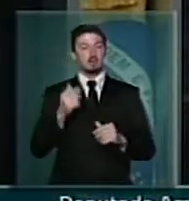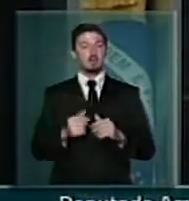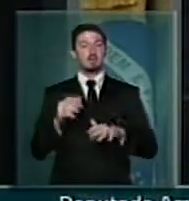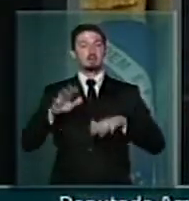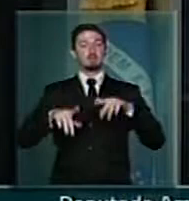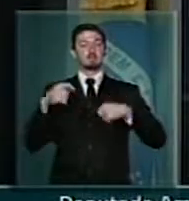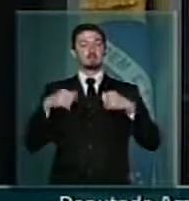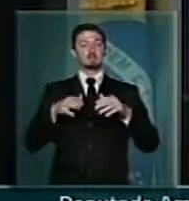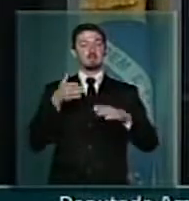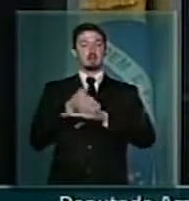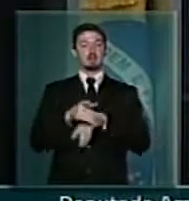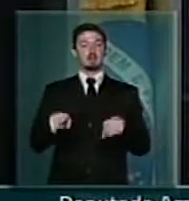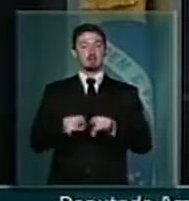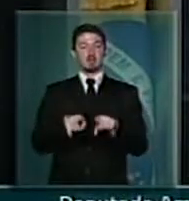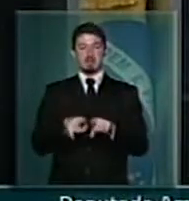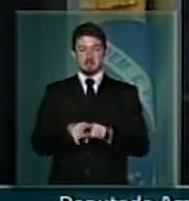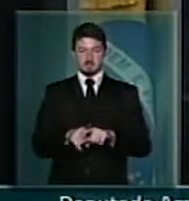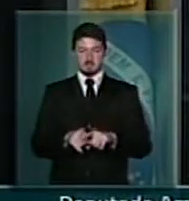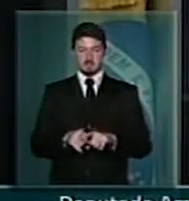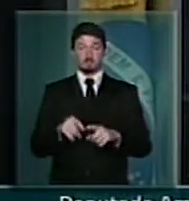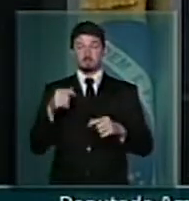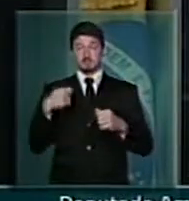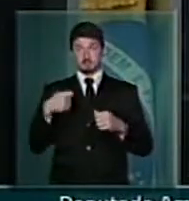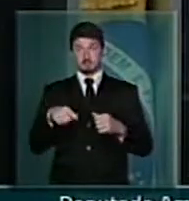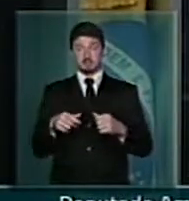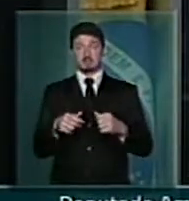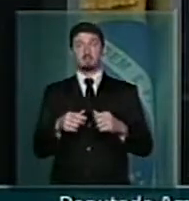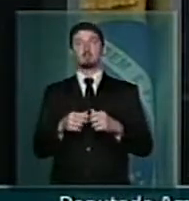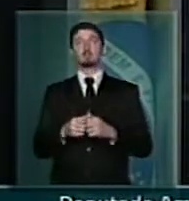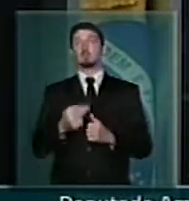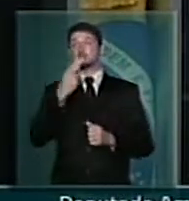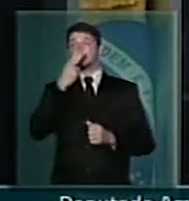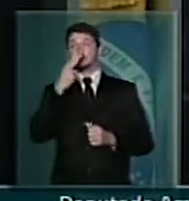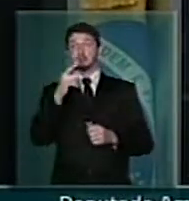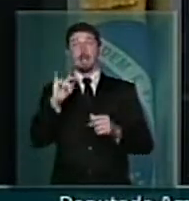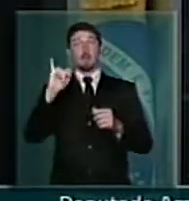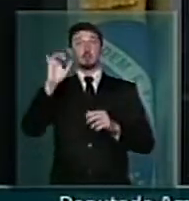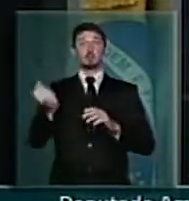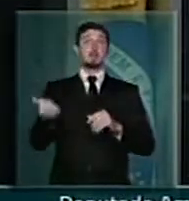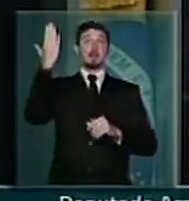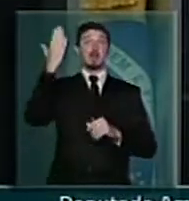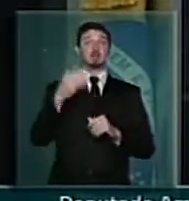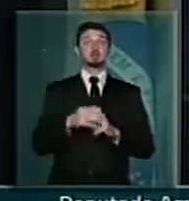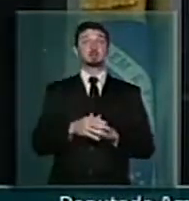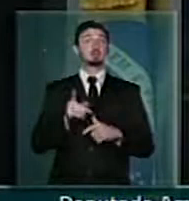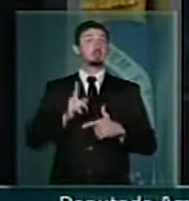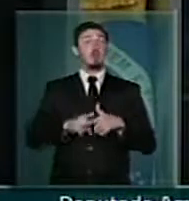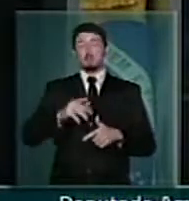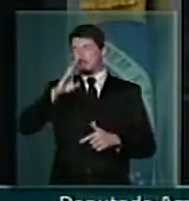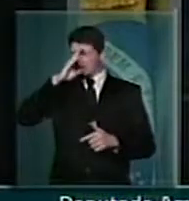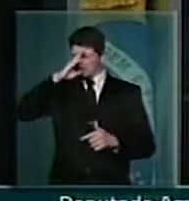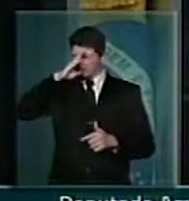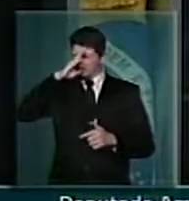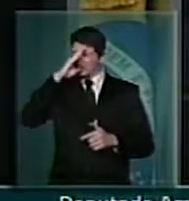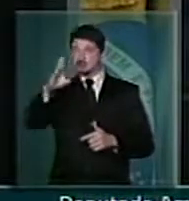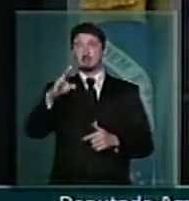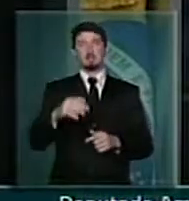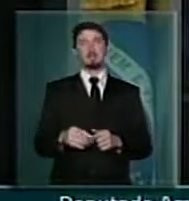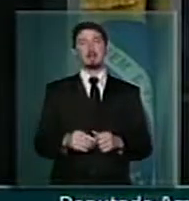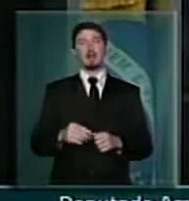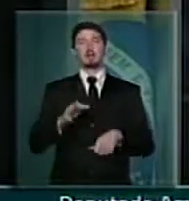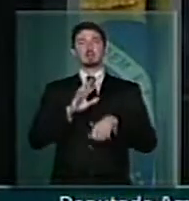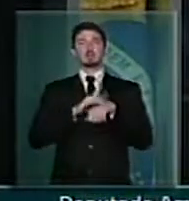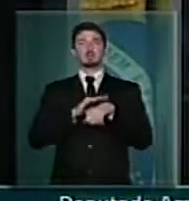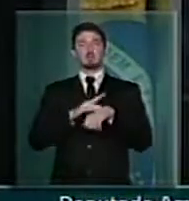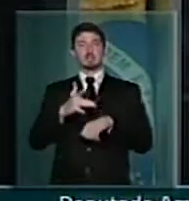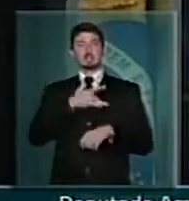entrar. Nós temos que tributar mais o fumo, porque o fumo é um dos principais causas de internação na